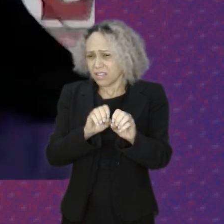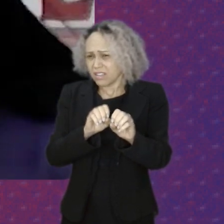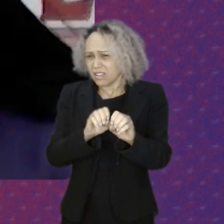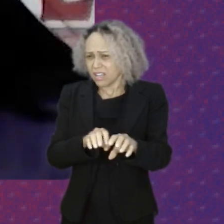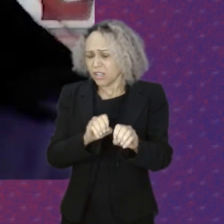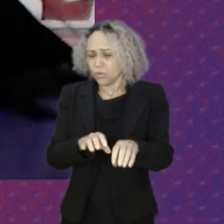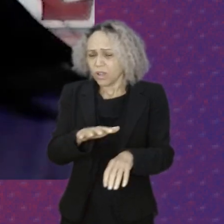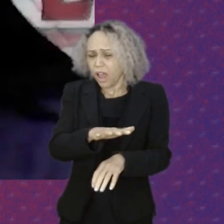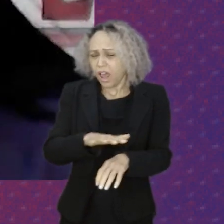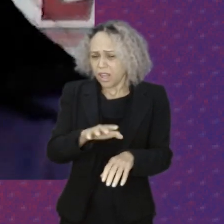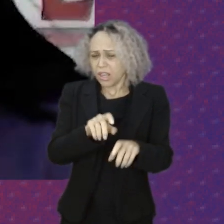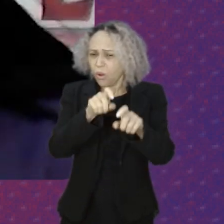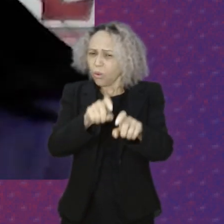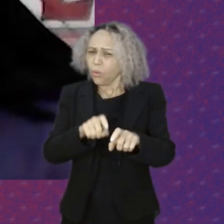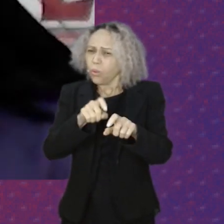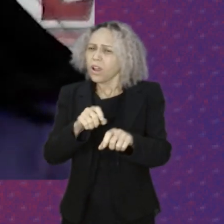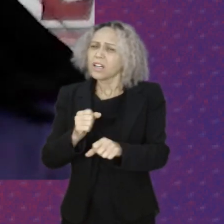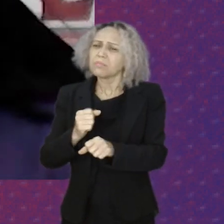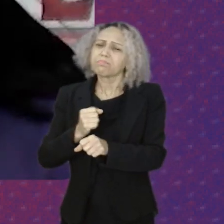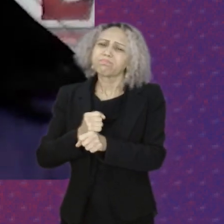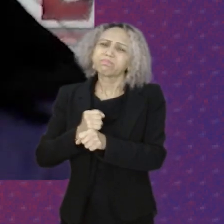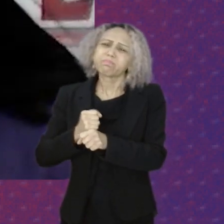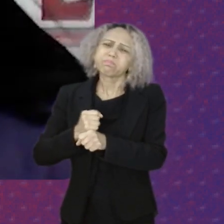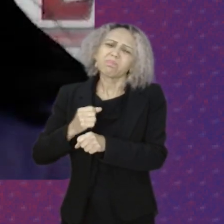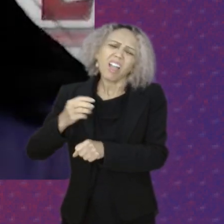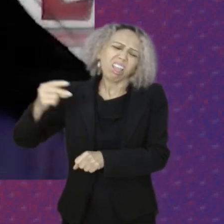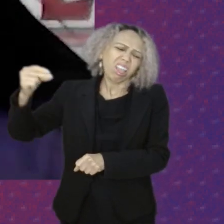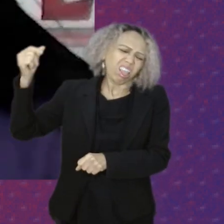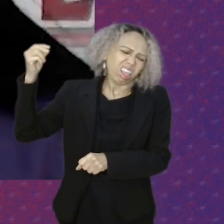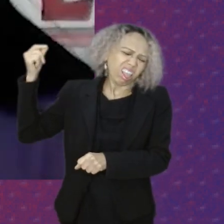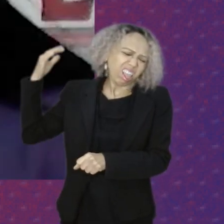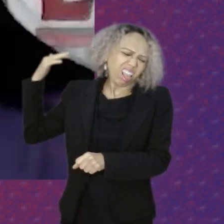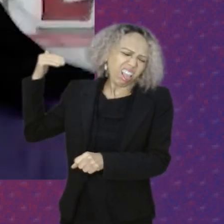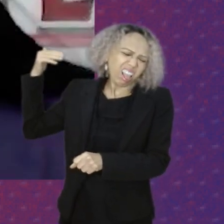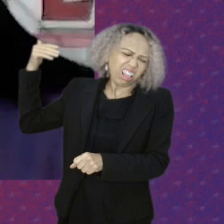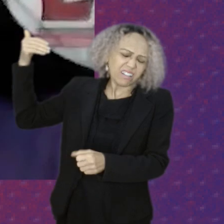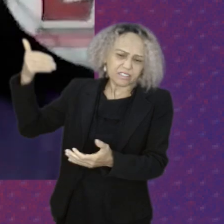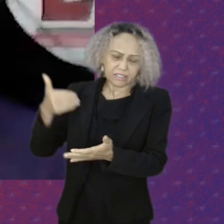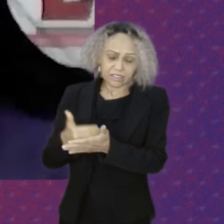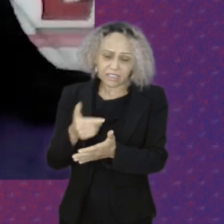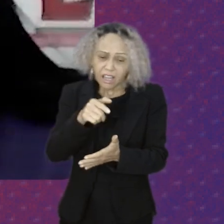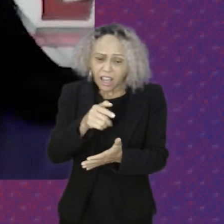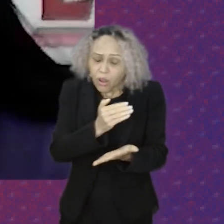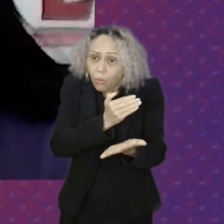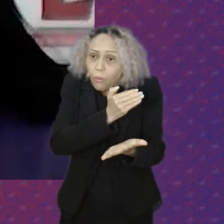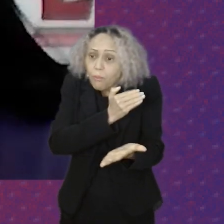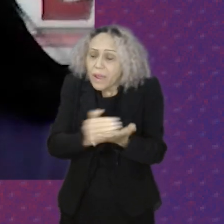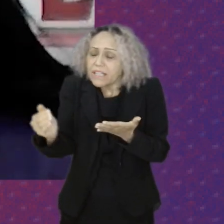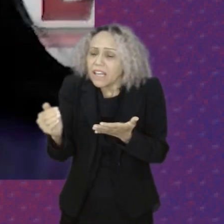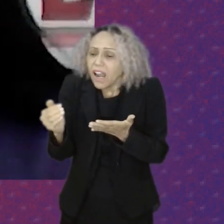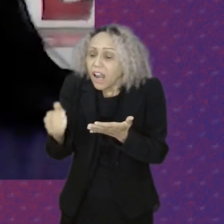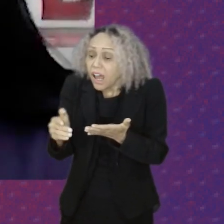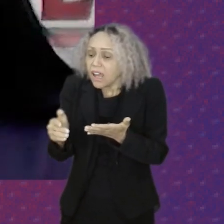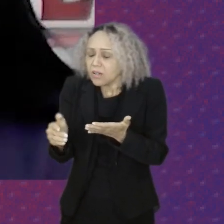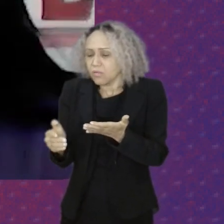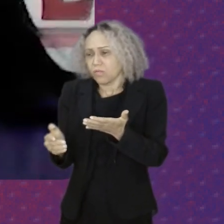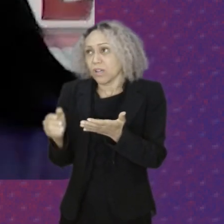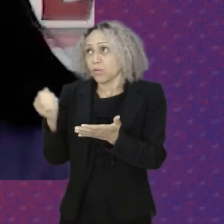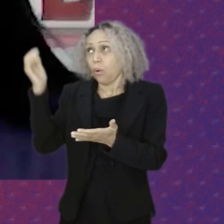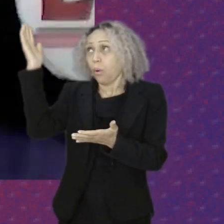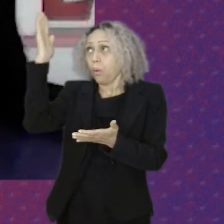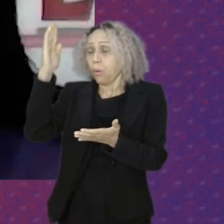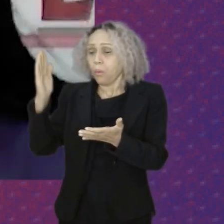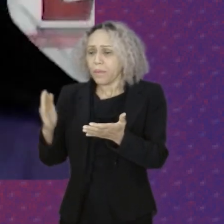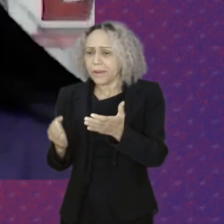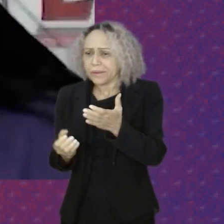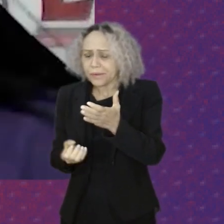bem antiga, né, porque ela nasce junto com a história do seu povo, porque, na verdade, todo o conhecimento